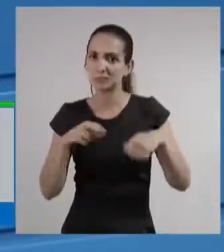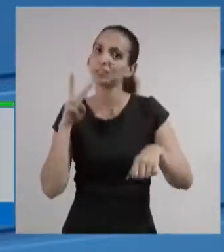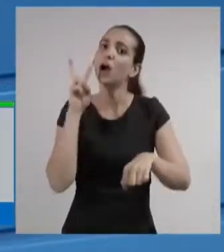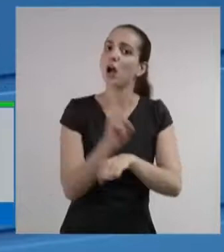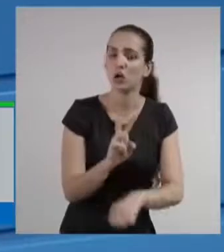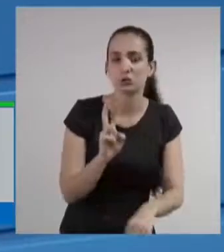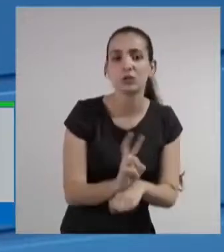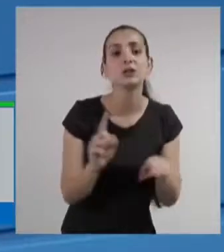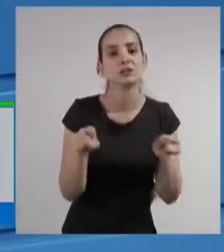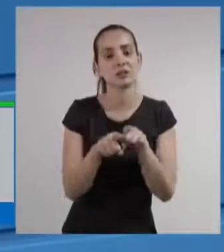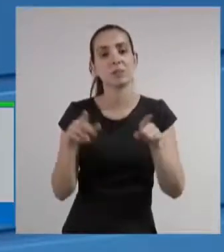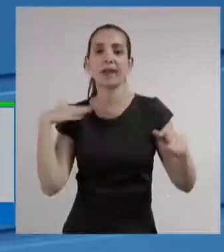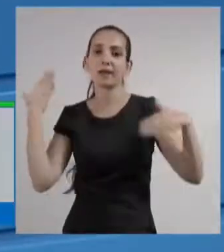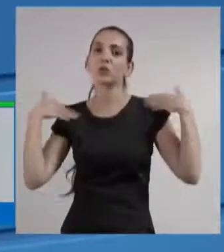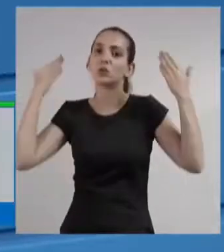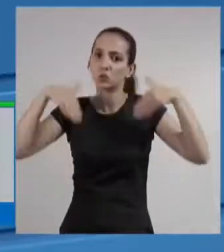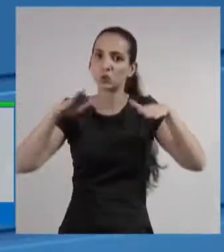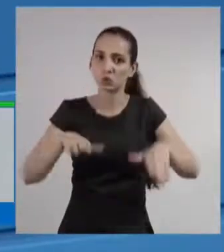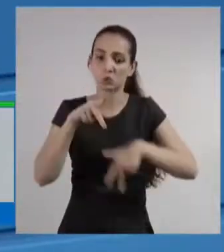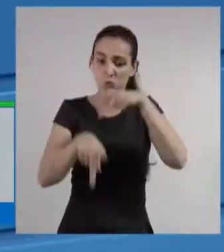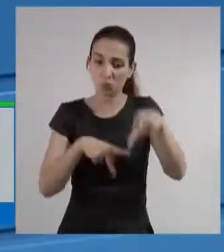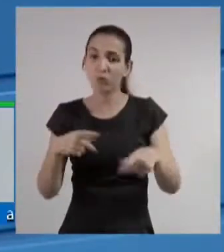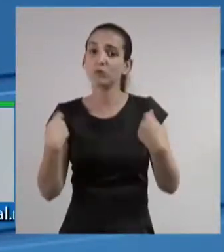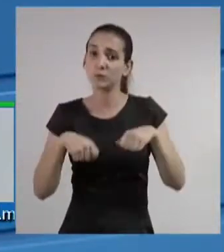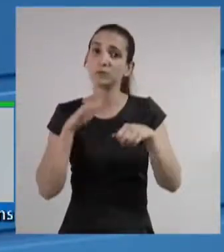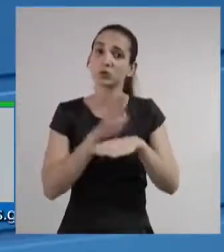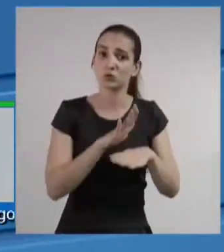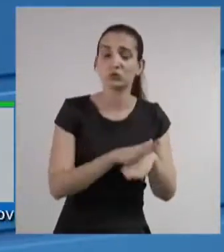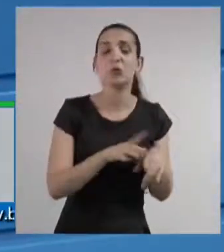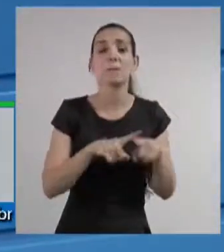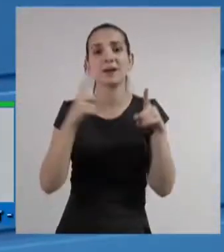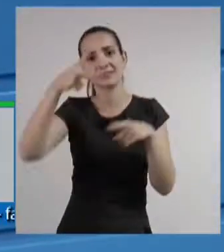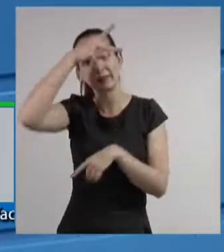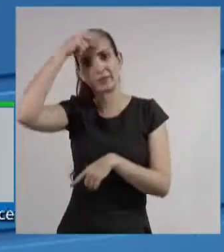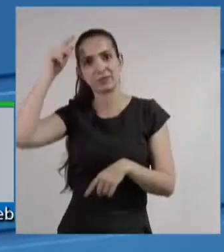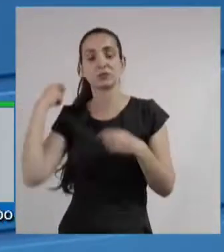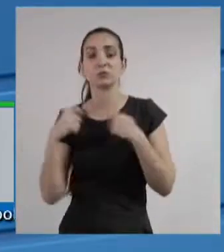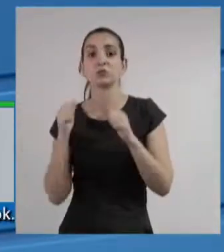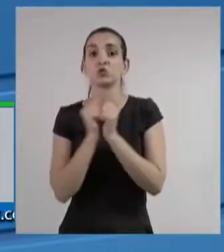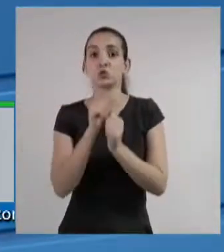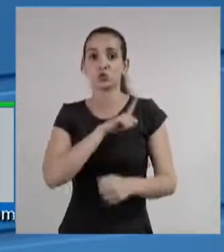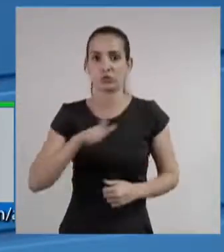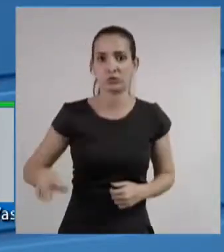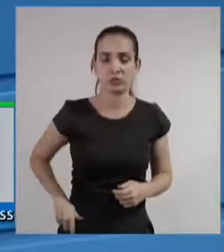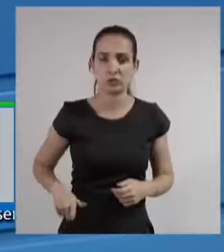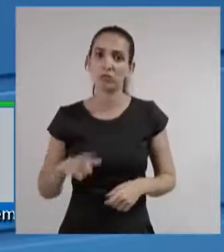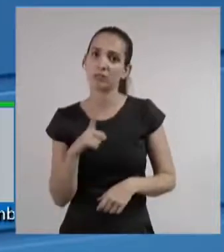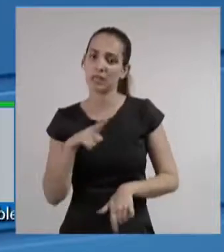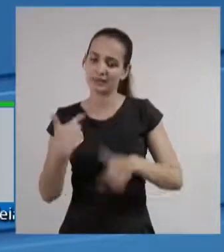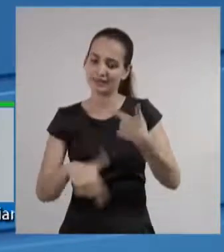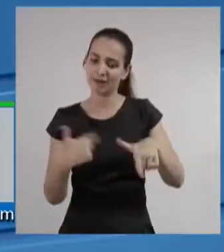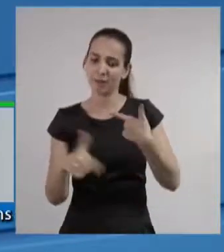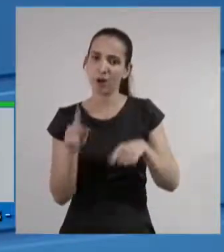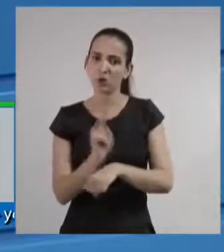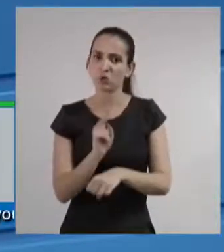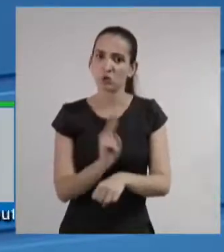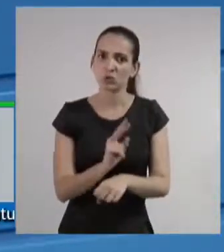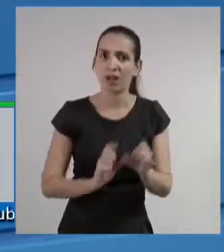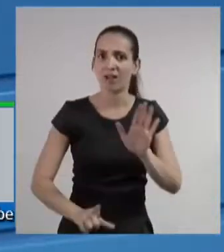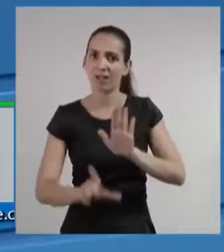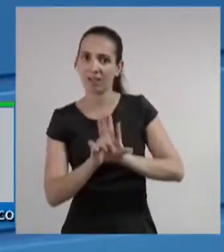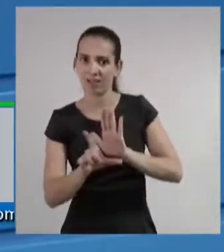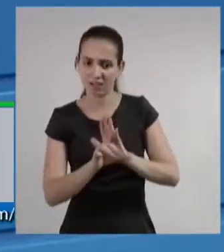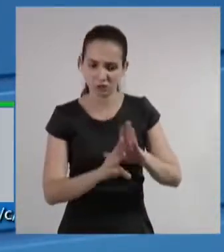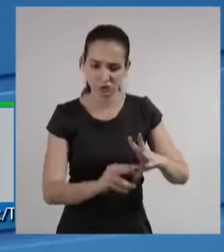em especial, a prefeitura tem que desenvolver um projeto junto com o governo do estado para que tenha essa lei de uso do solo